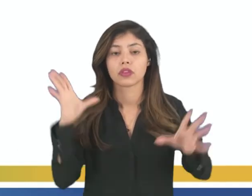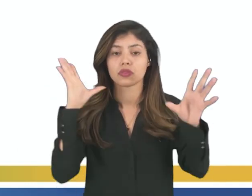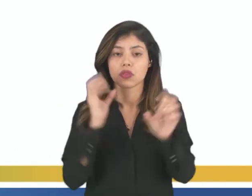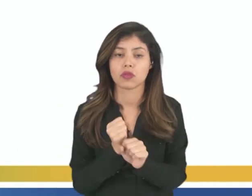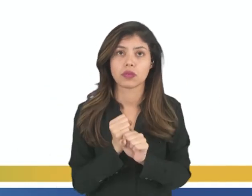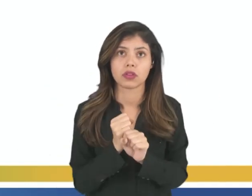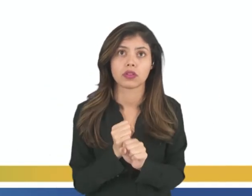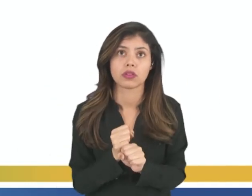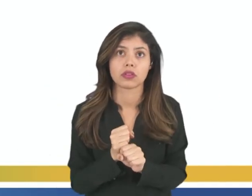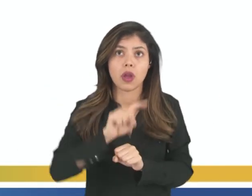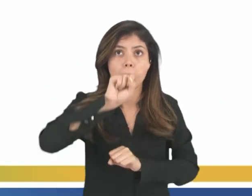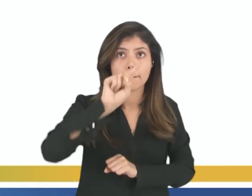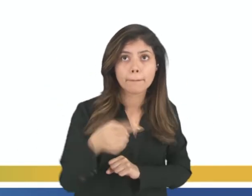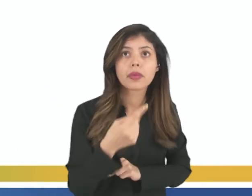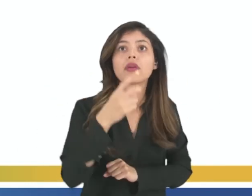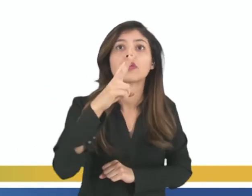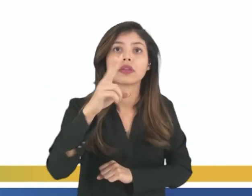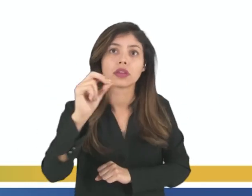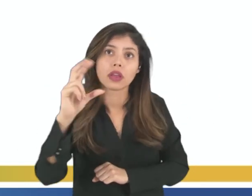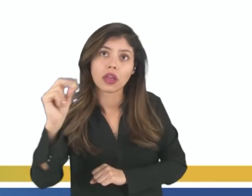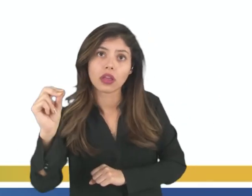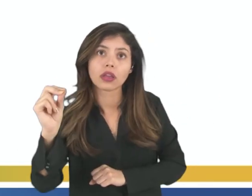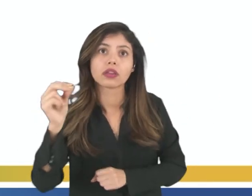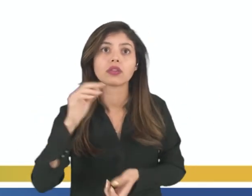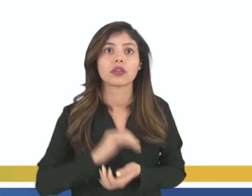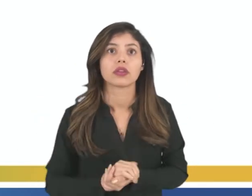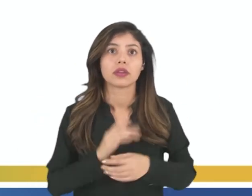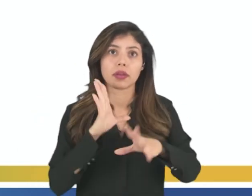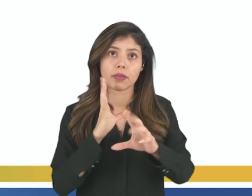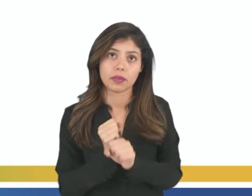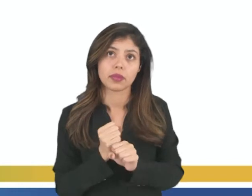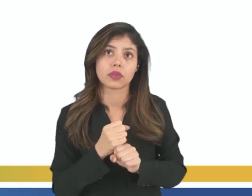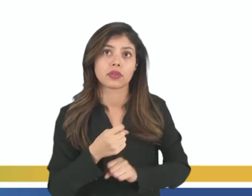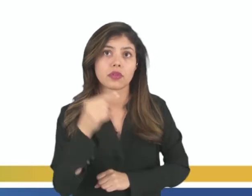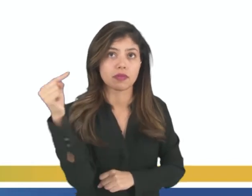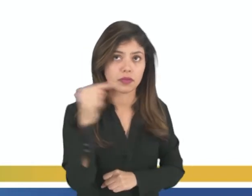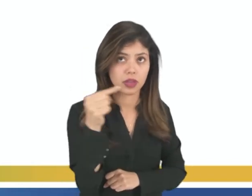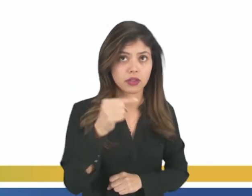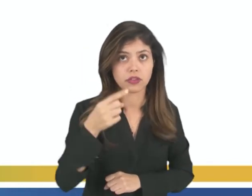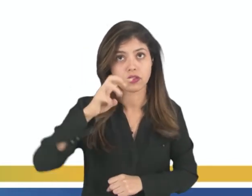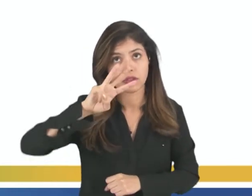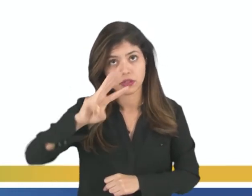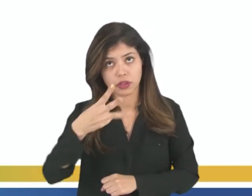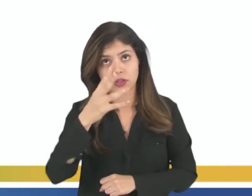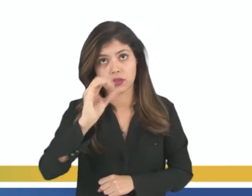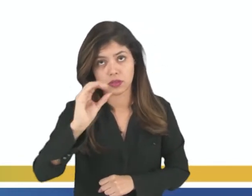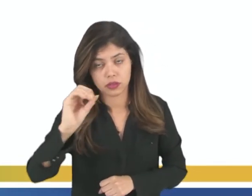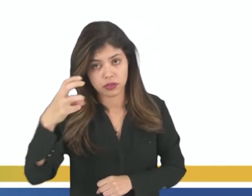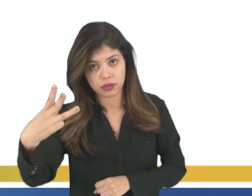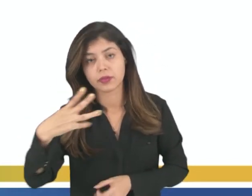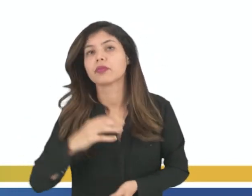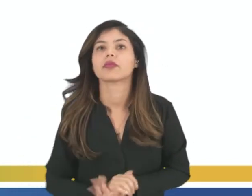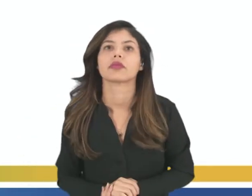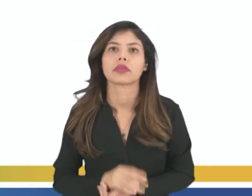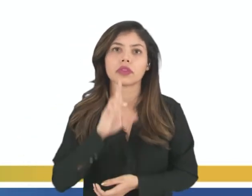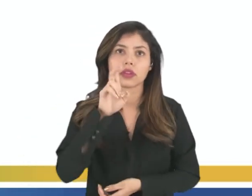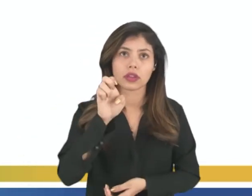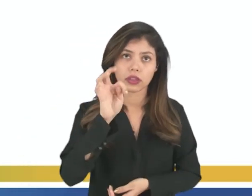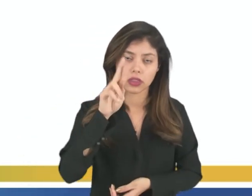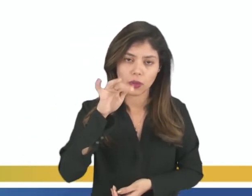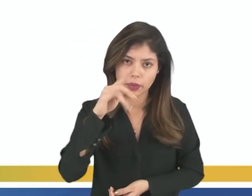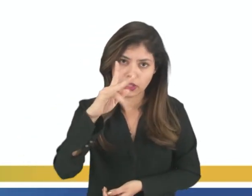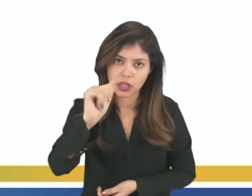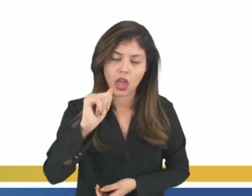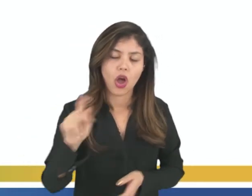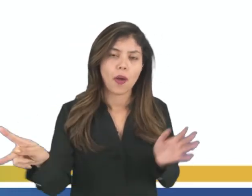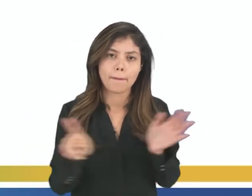ali 1.574 com 1.429, nós teremos menos 3.003. A entalpia pede para nós calcularmos a